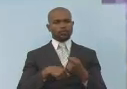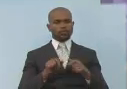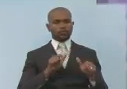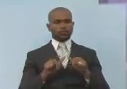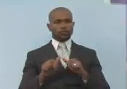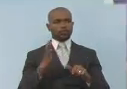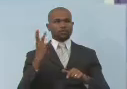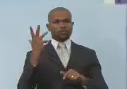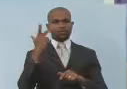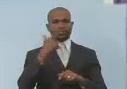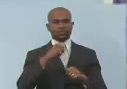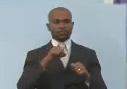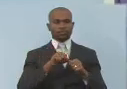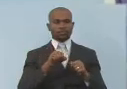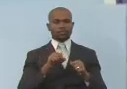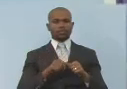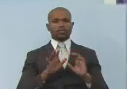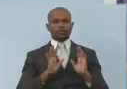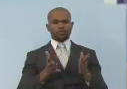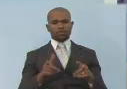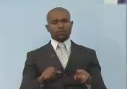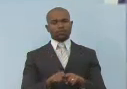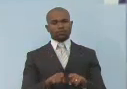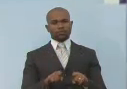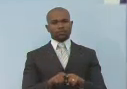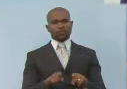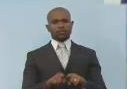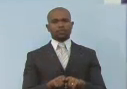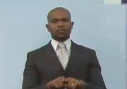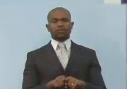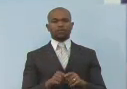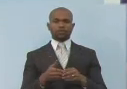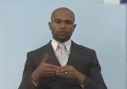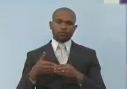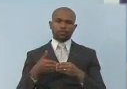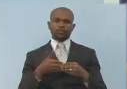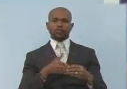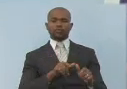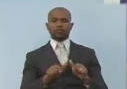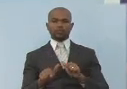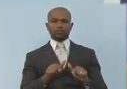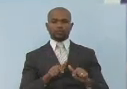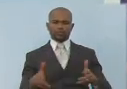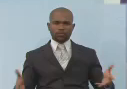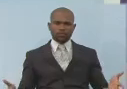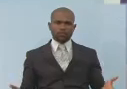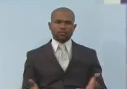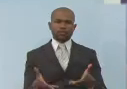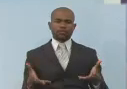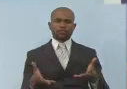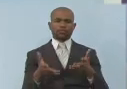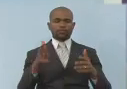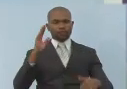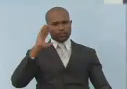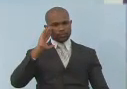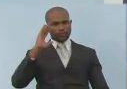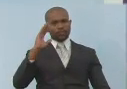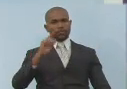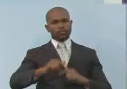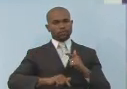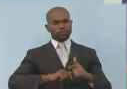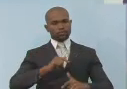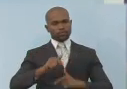vem desenvolvendo, né? E na condução do trabalho e valorizando principalmente o